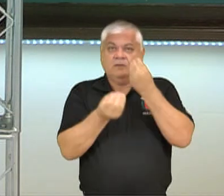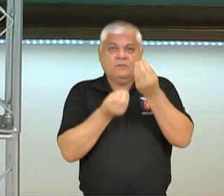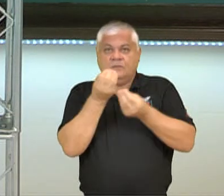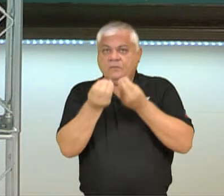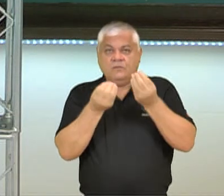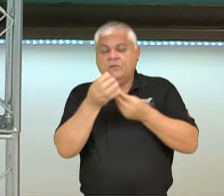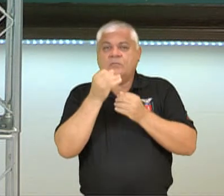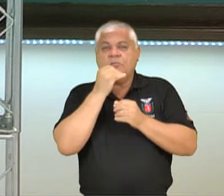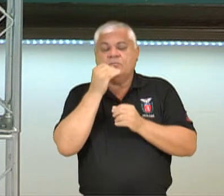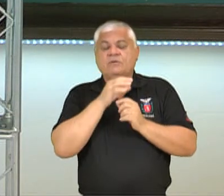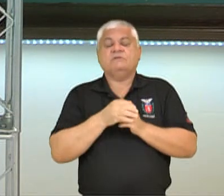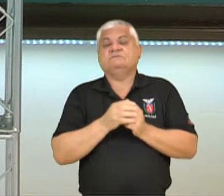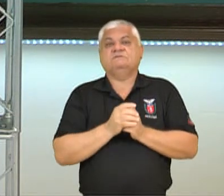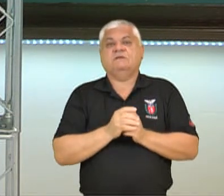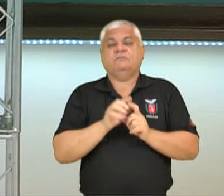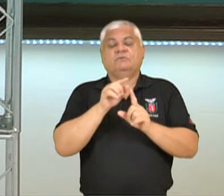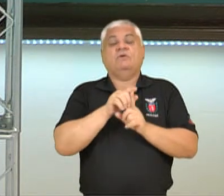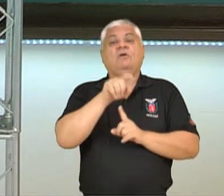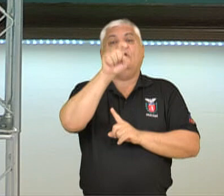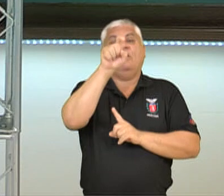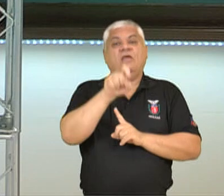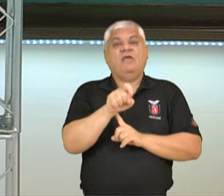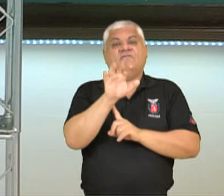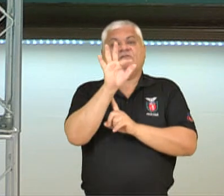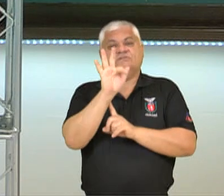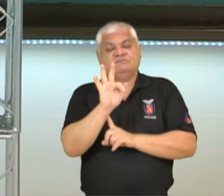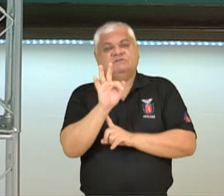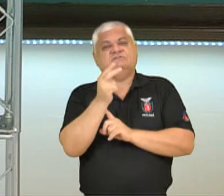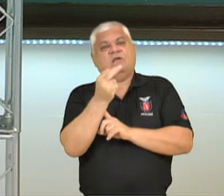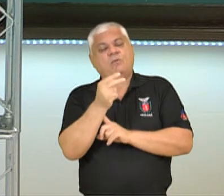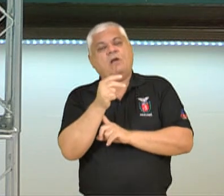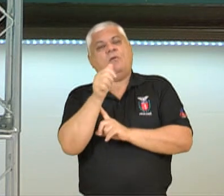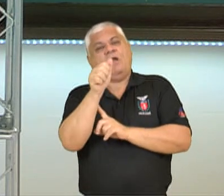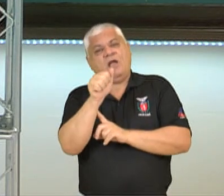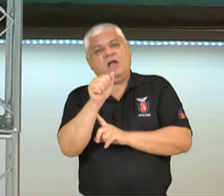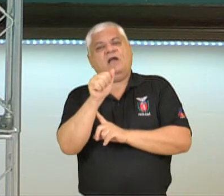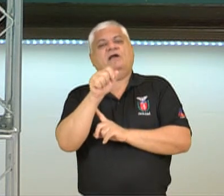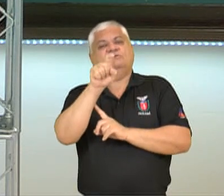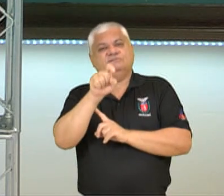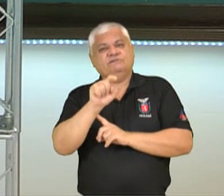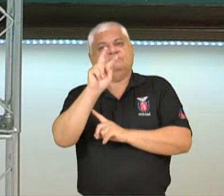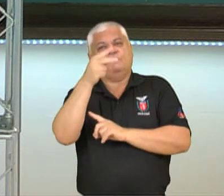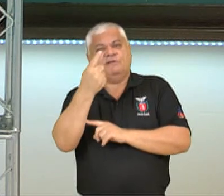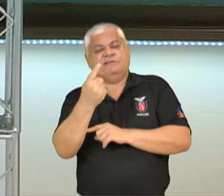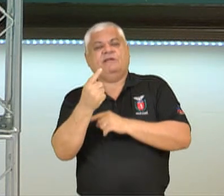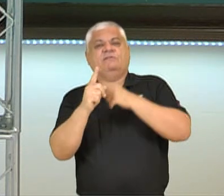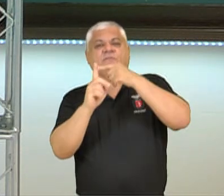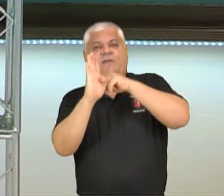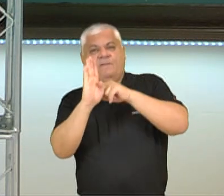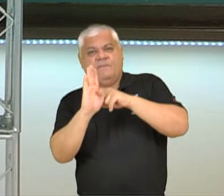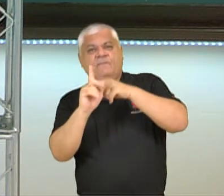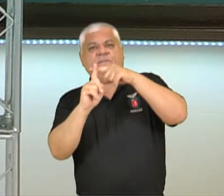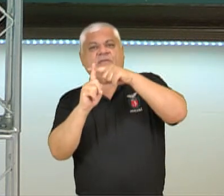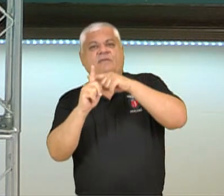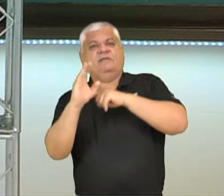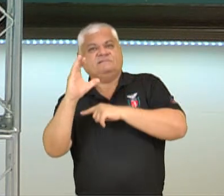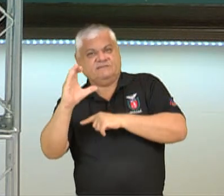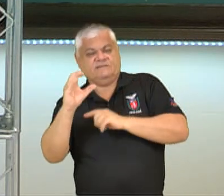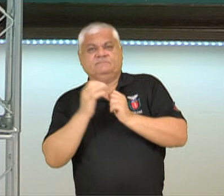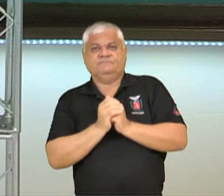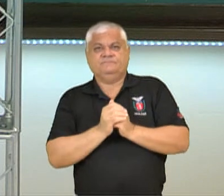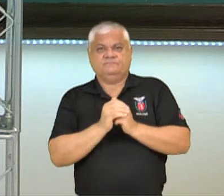gráfica da função quadrática f de x igual a ax ao quadrado mais bx mais c. É a